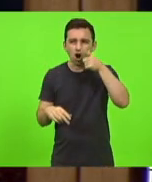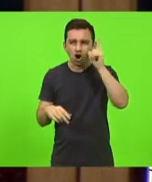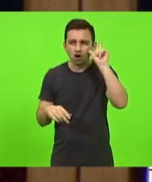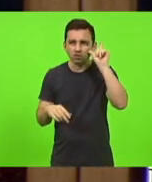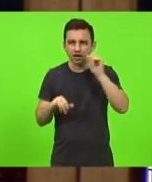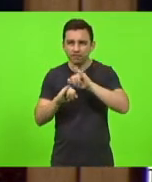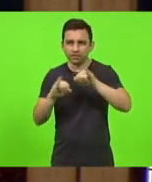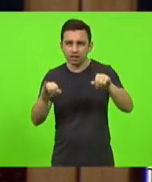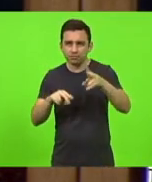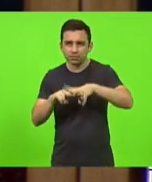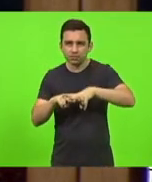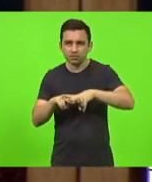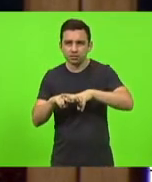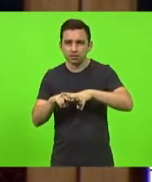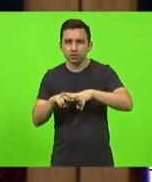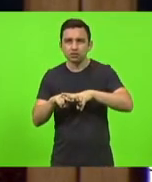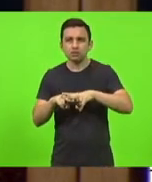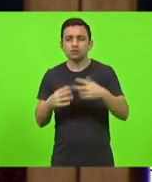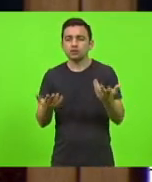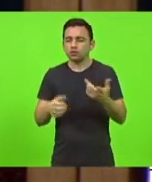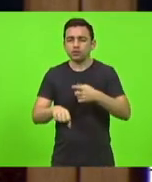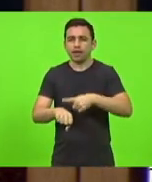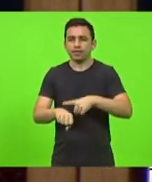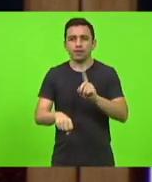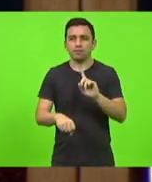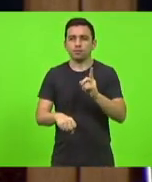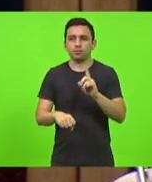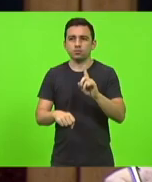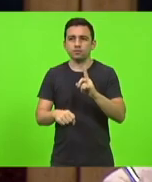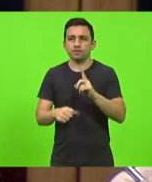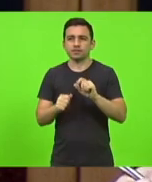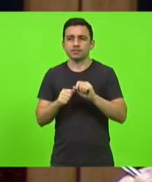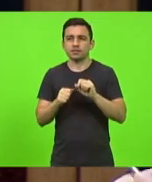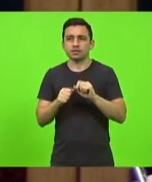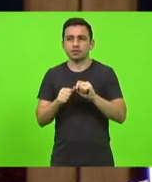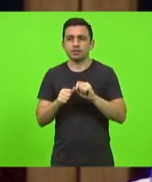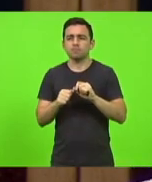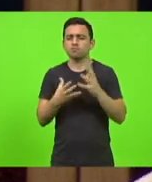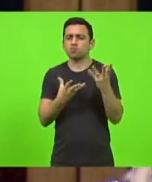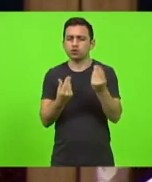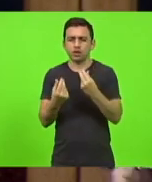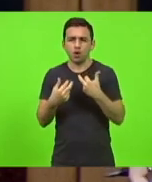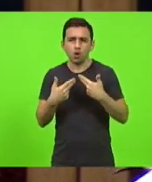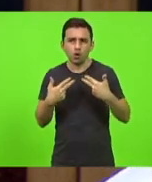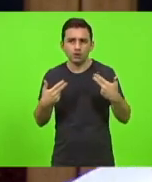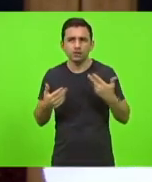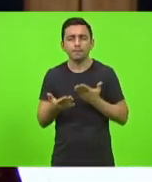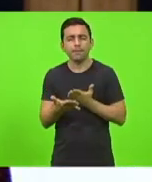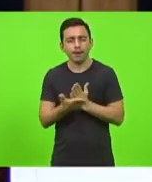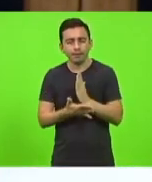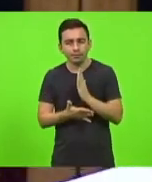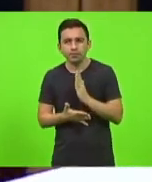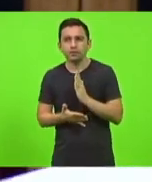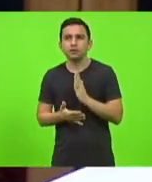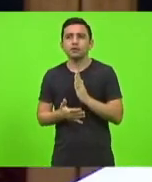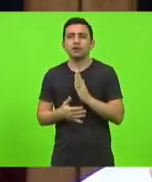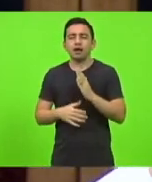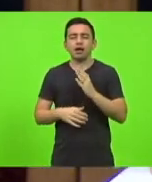prisional não vai se dar tempo de se fazer. E muita coisa vai passar por arrogância, por